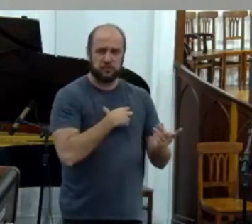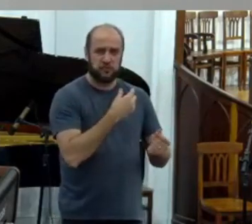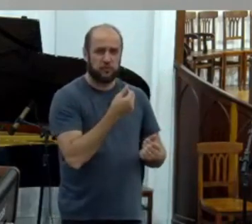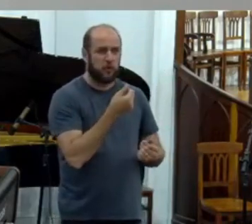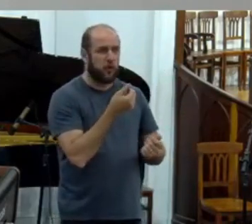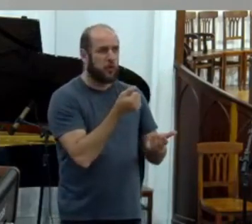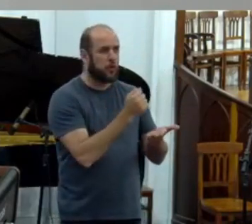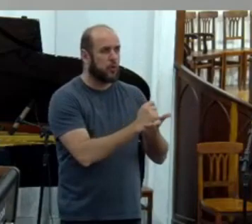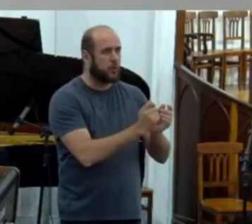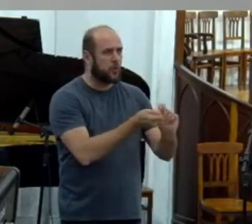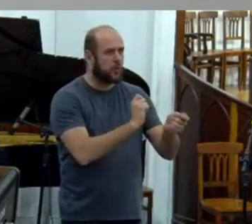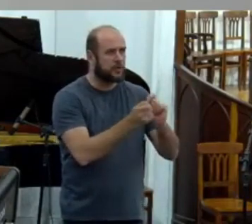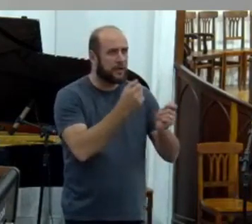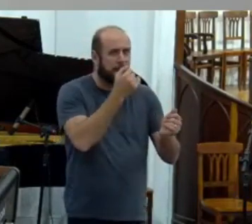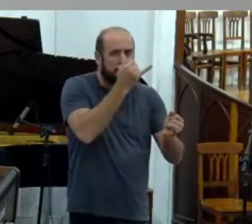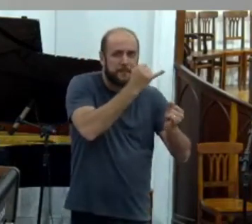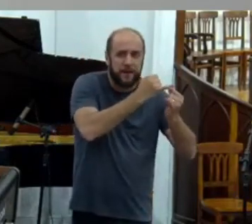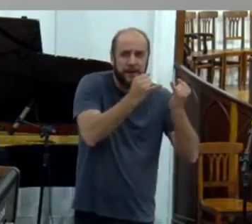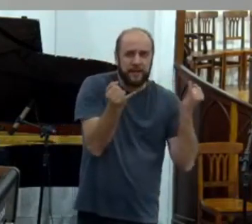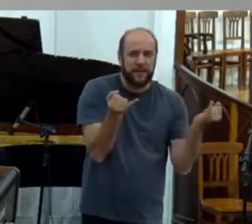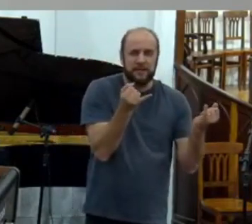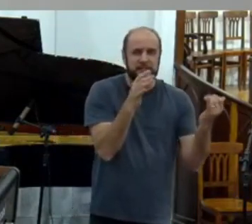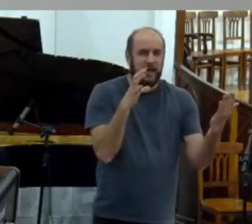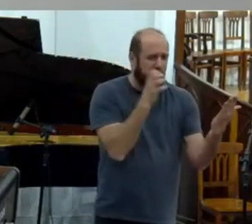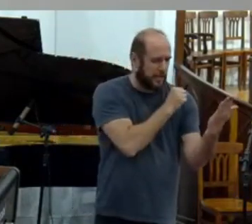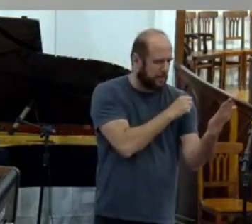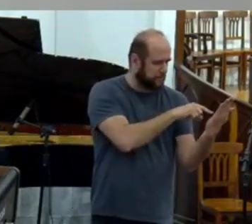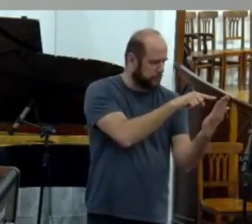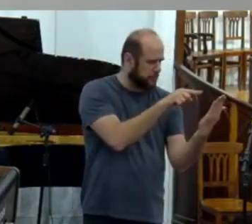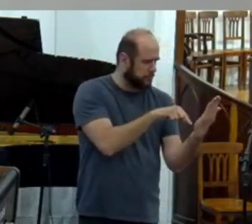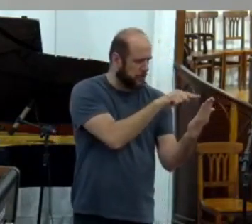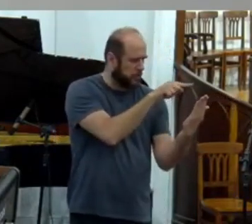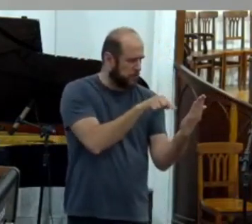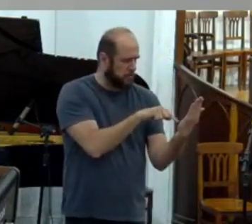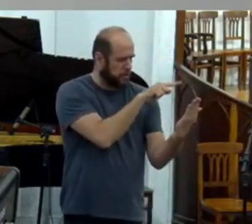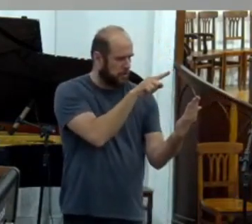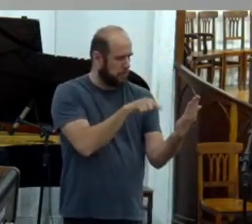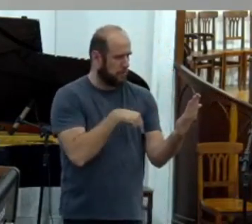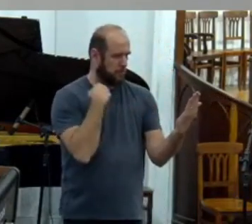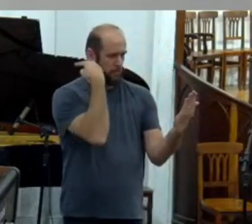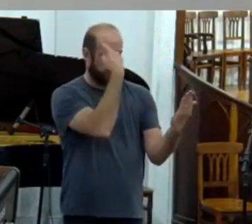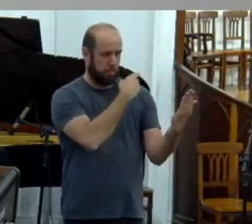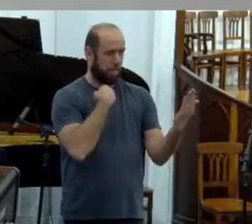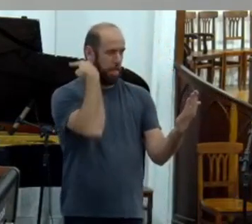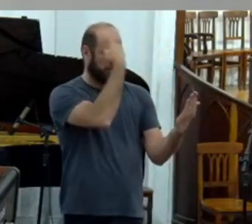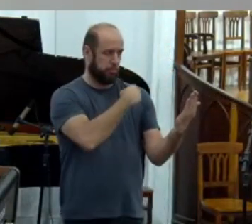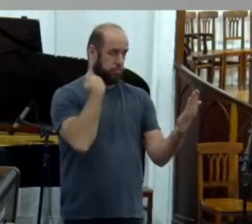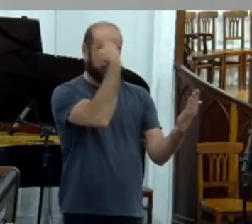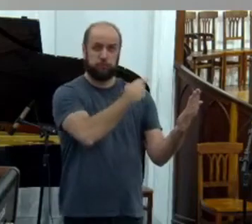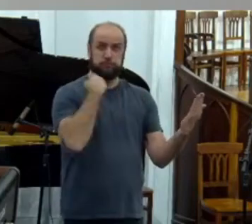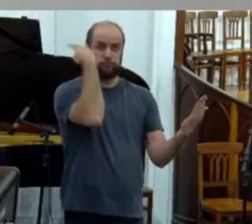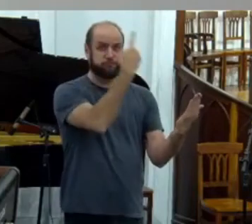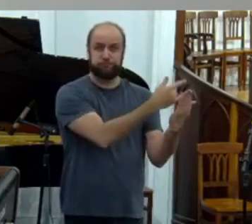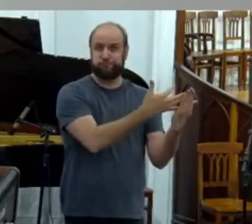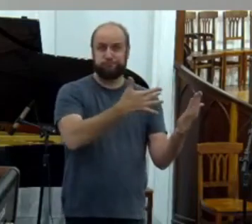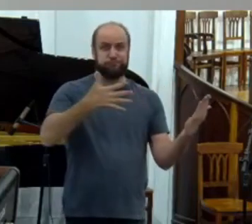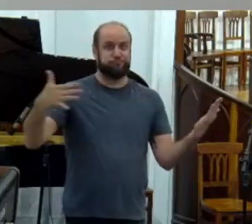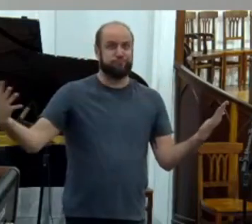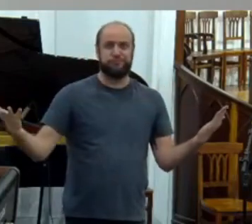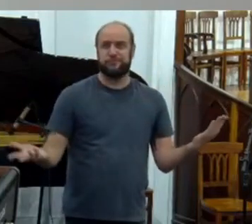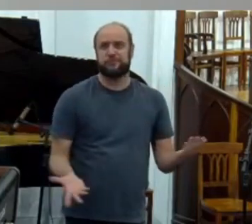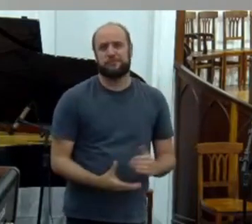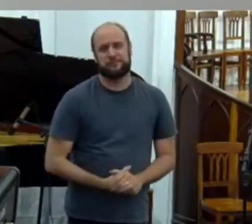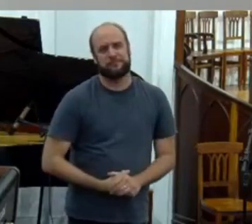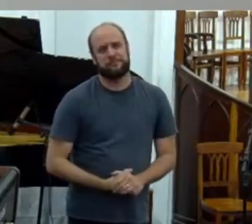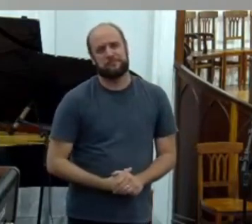que pensemos que foram segundos, minutos, uma horinha ou outra aqui, quando nós vimos foi uma grande parcela de nossa vida.